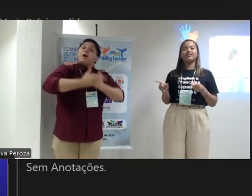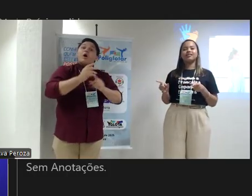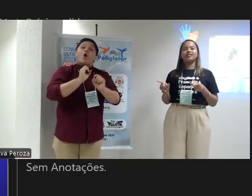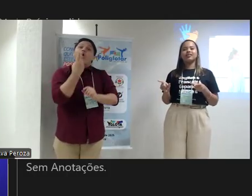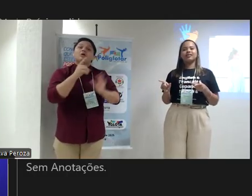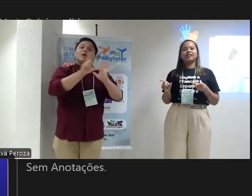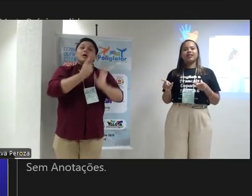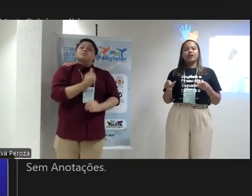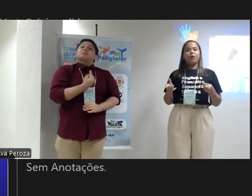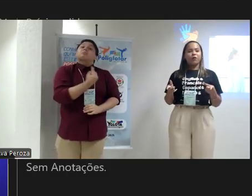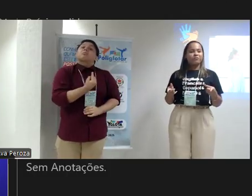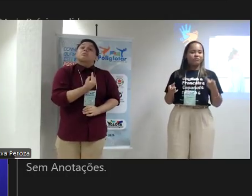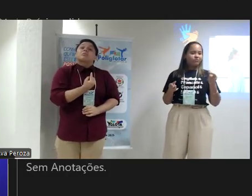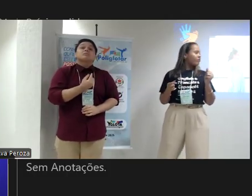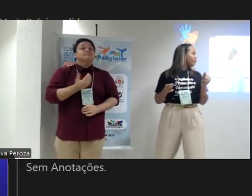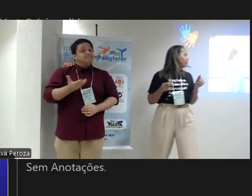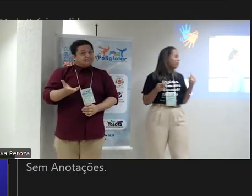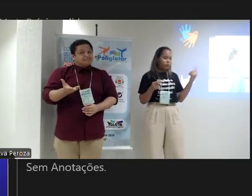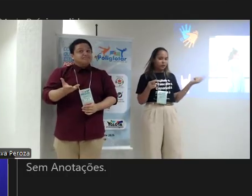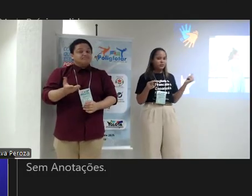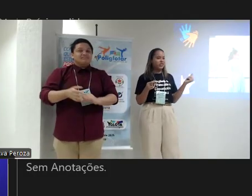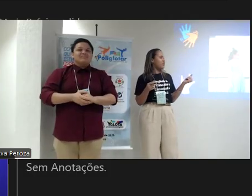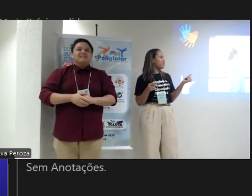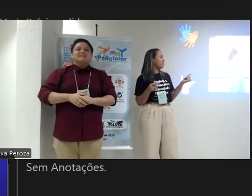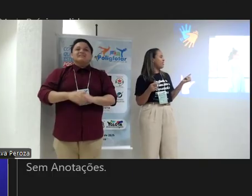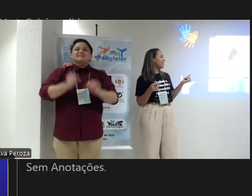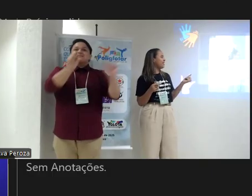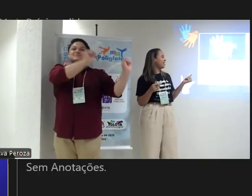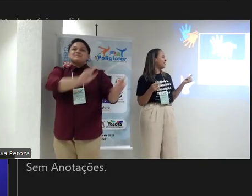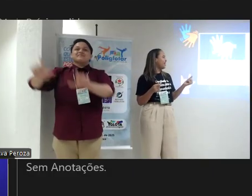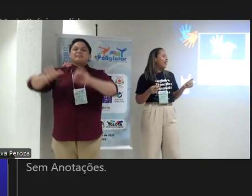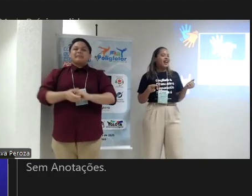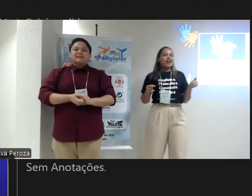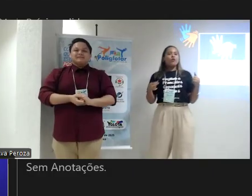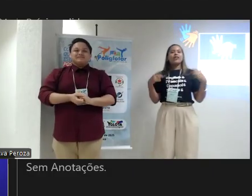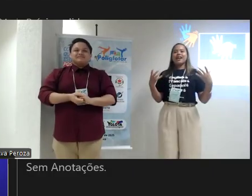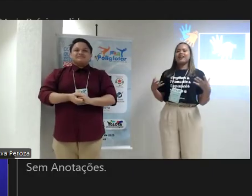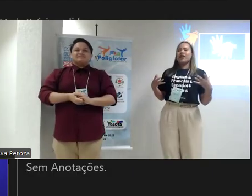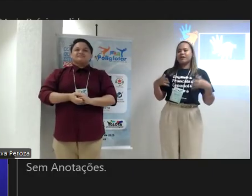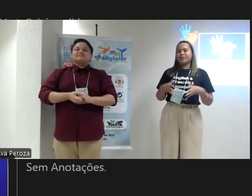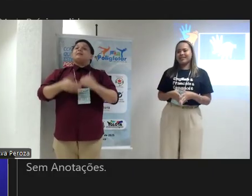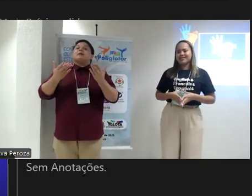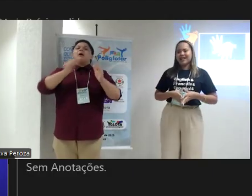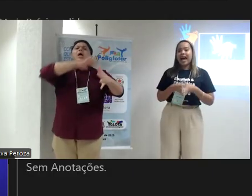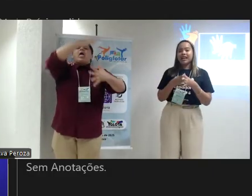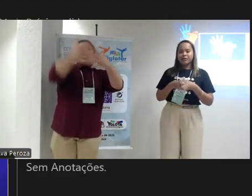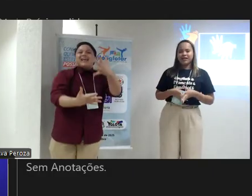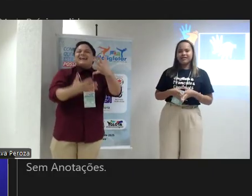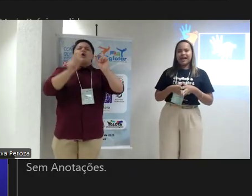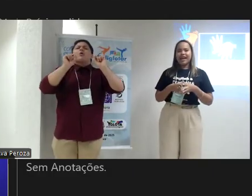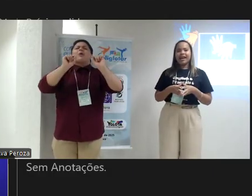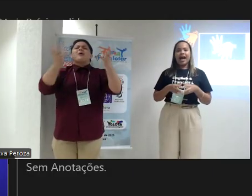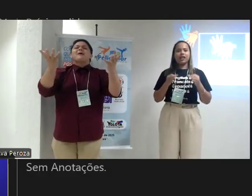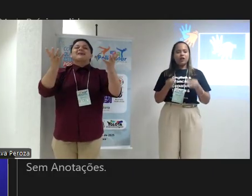isolada? Bom, próximo slide. O que é então a Libras? A